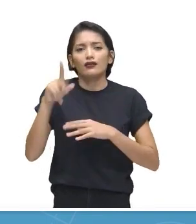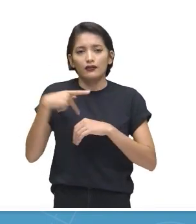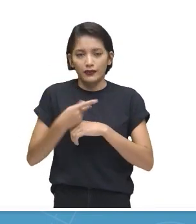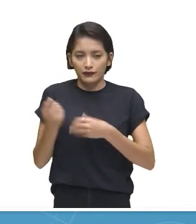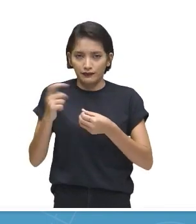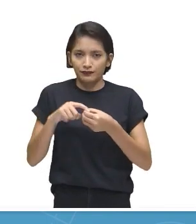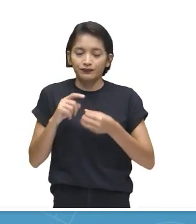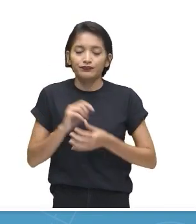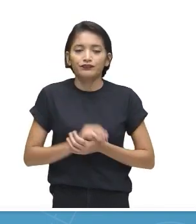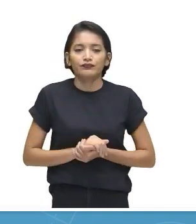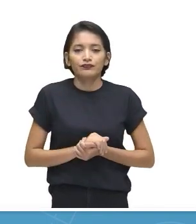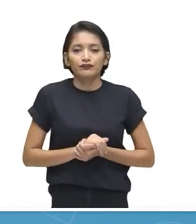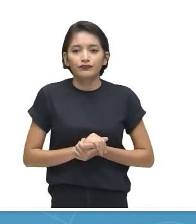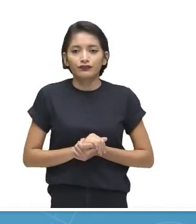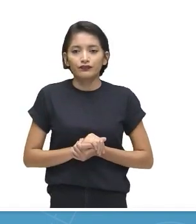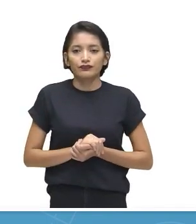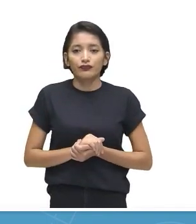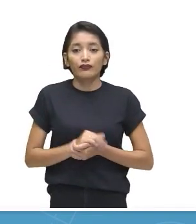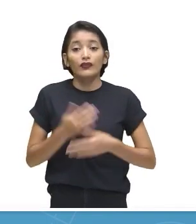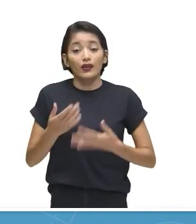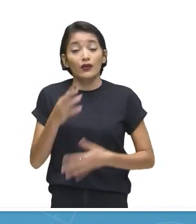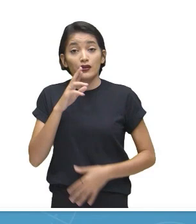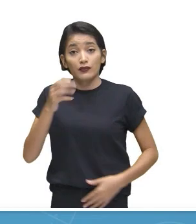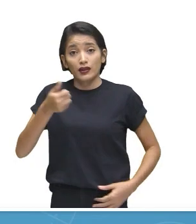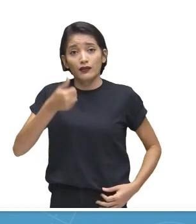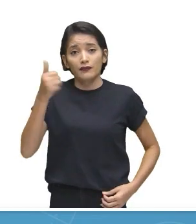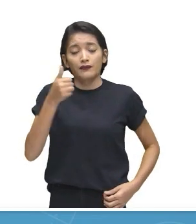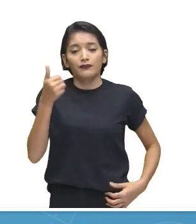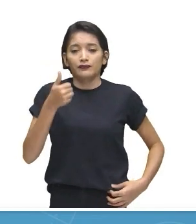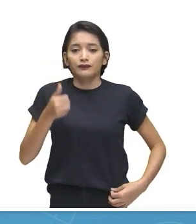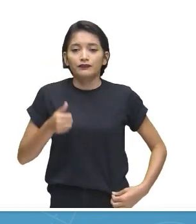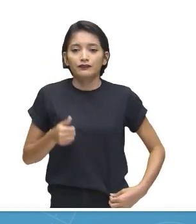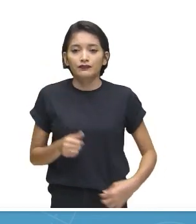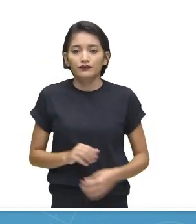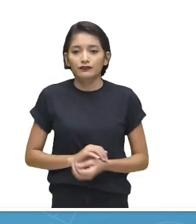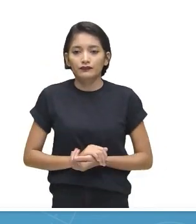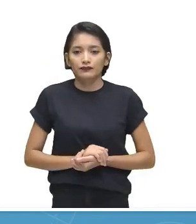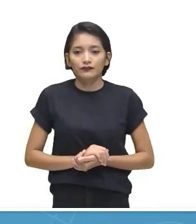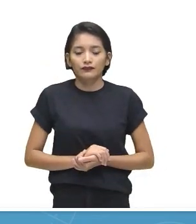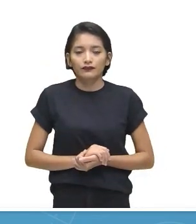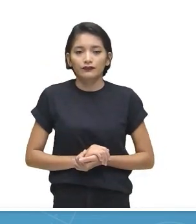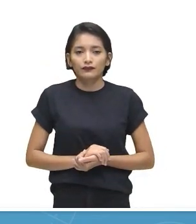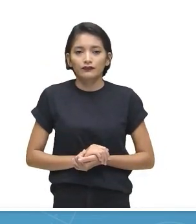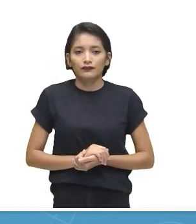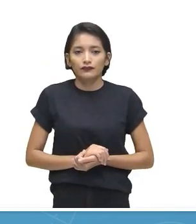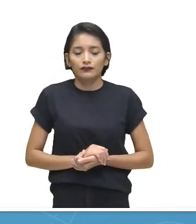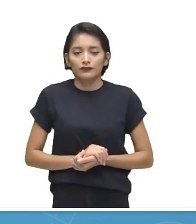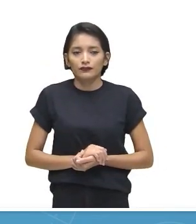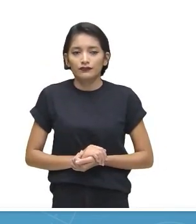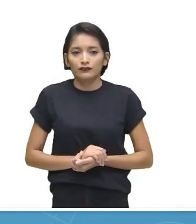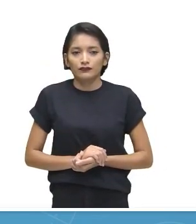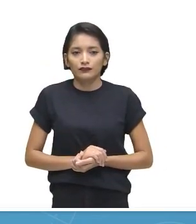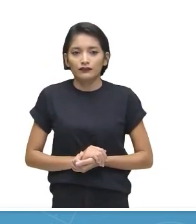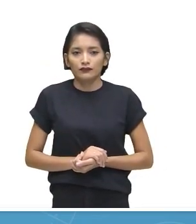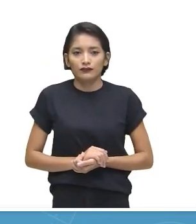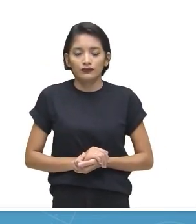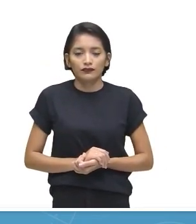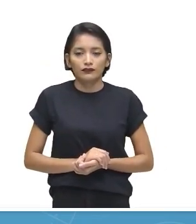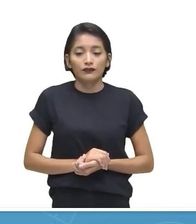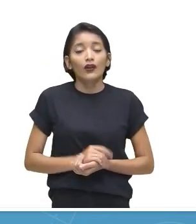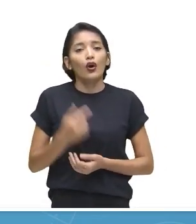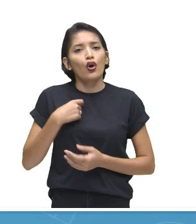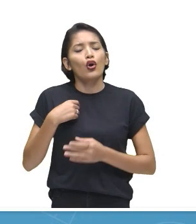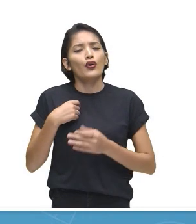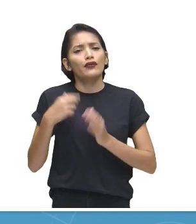segunda. Então, para a gente responder rapidinho a nossa primeira, bota aí a nossa cartela da questão número 1, que eu vou responder para vocês aqui, vou fazer um